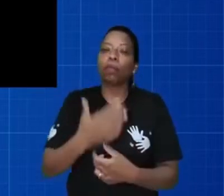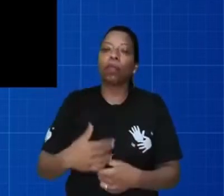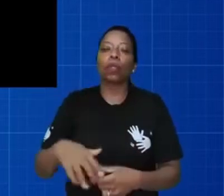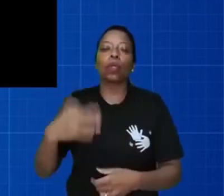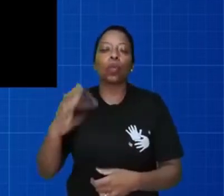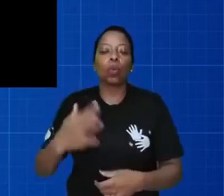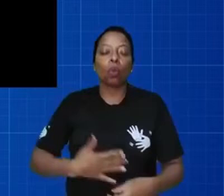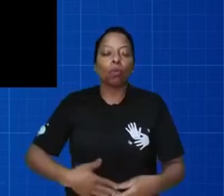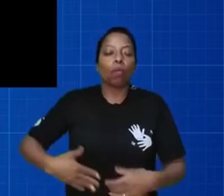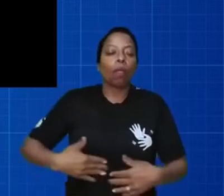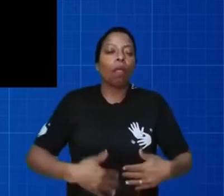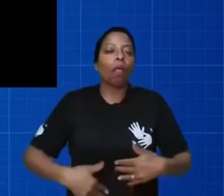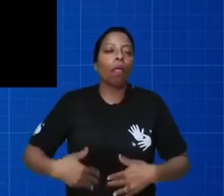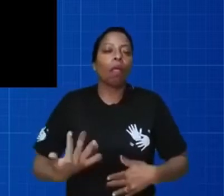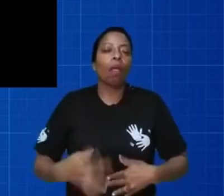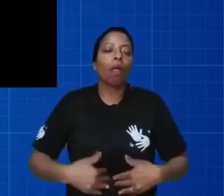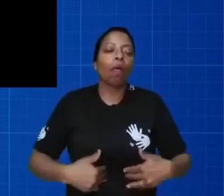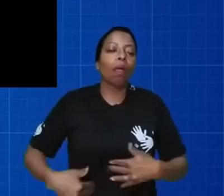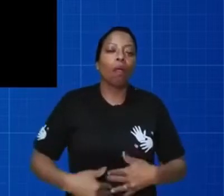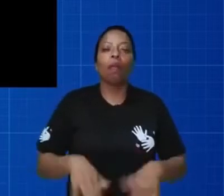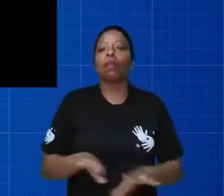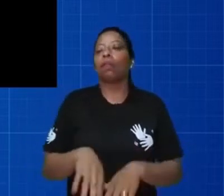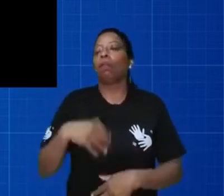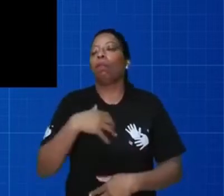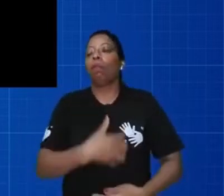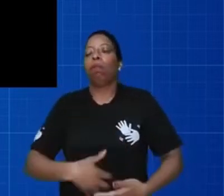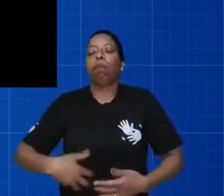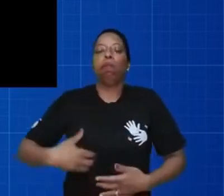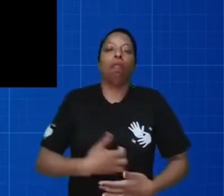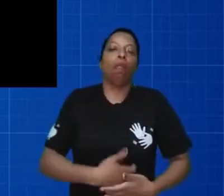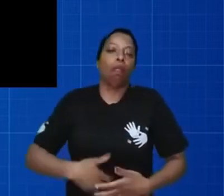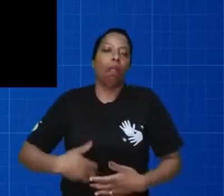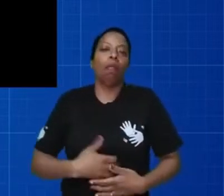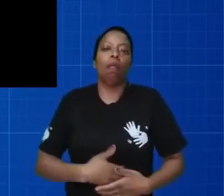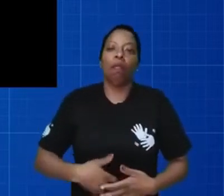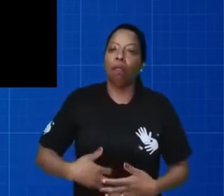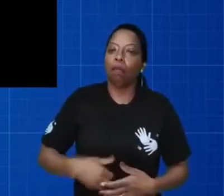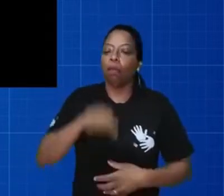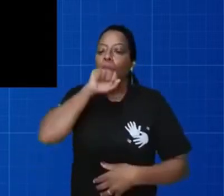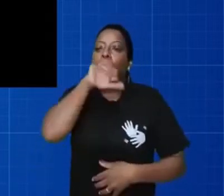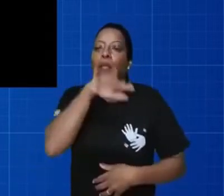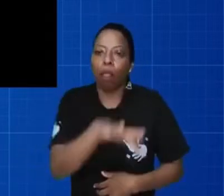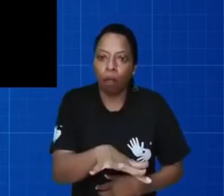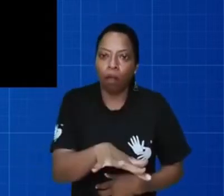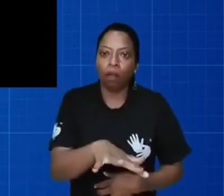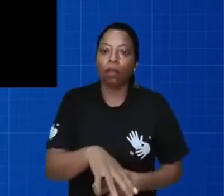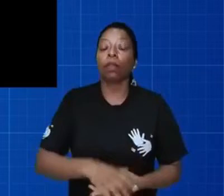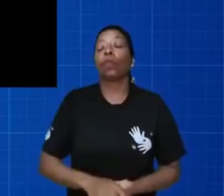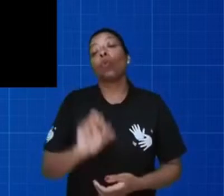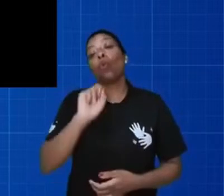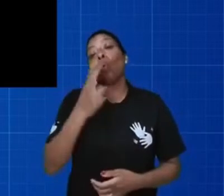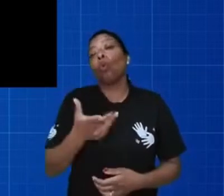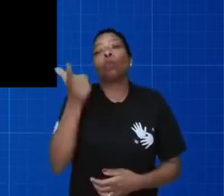barriga, diarreia, náusea e vômito, né, que são os sintomas gastrointestinal que a gente chama, a inapetência, que é a falta